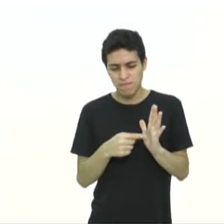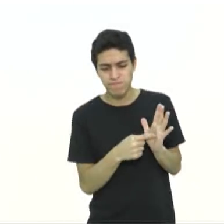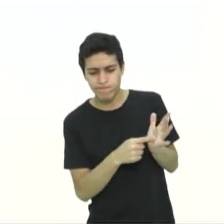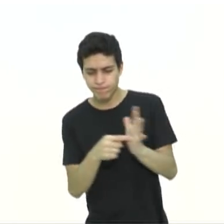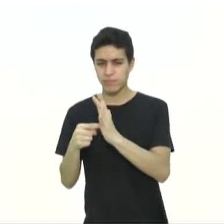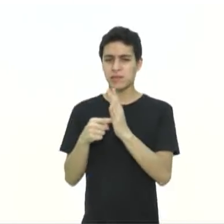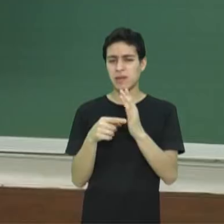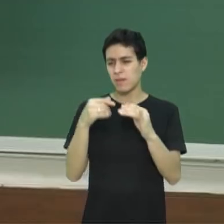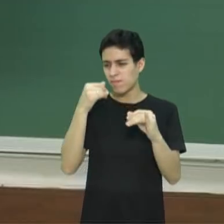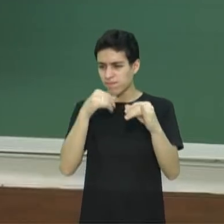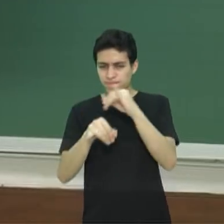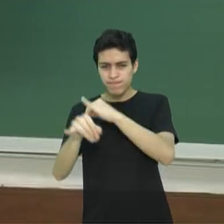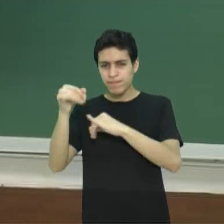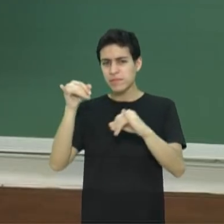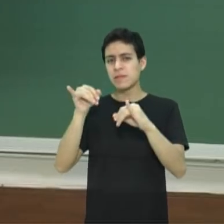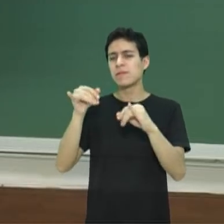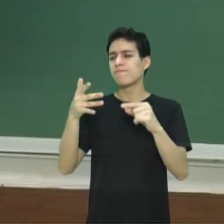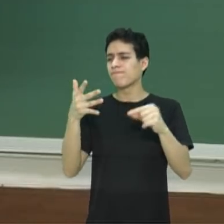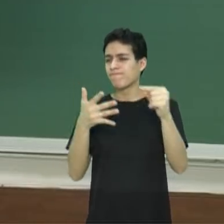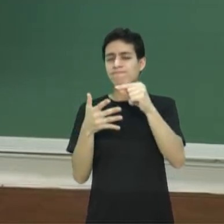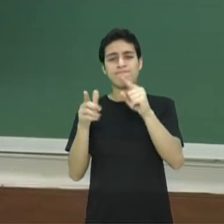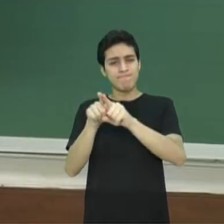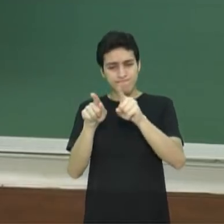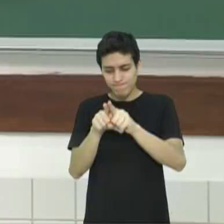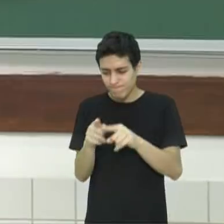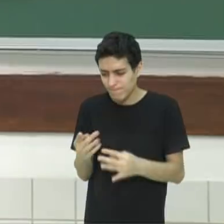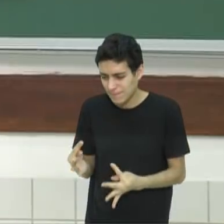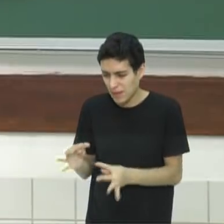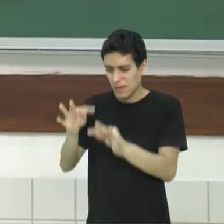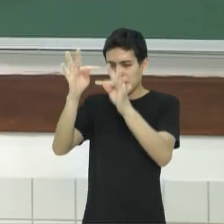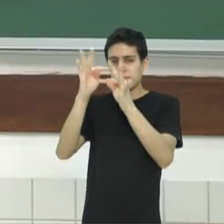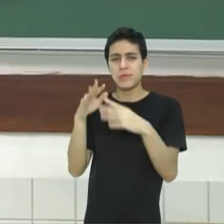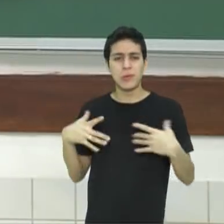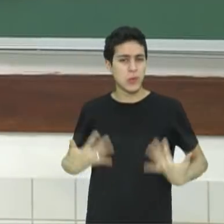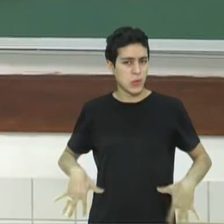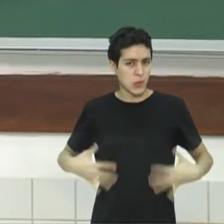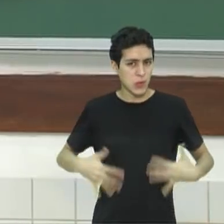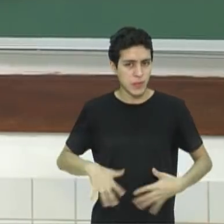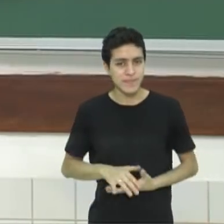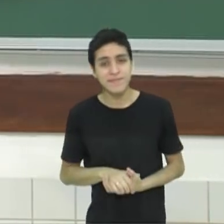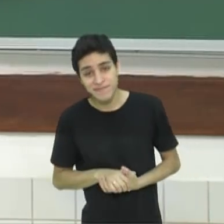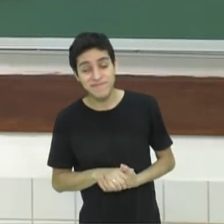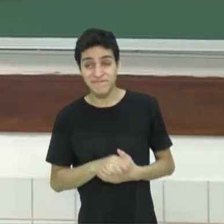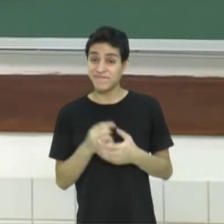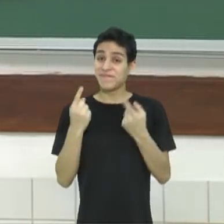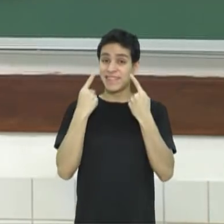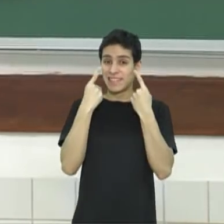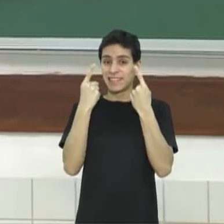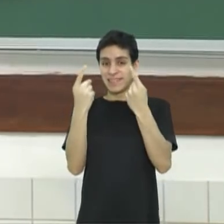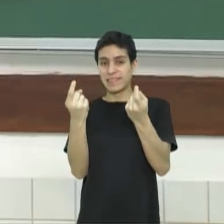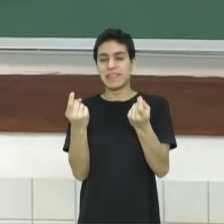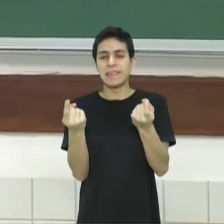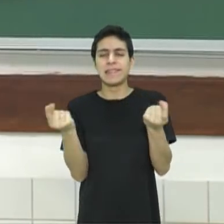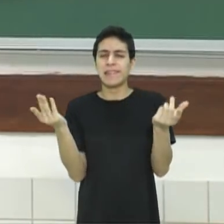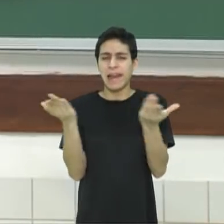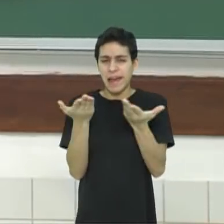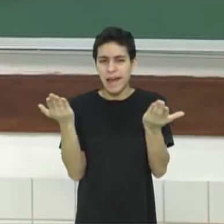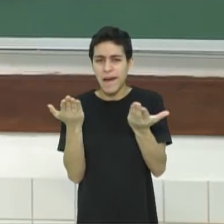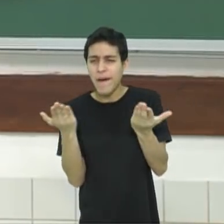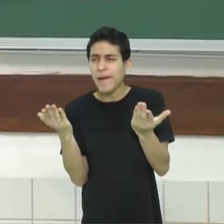metalúrgica, eletrônica e de alta tecnologia. Uma coisa muito interessante para a gente observar